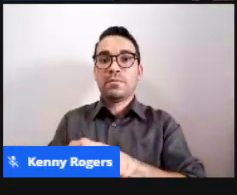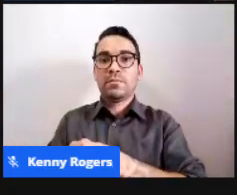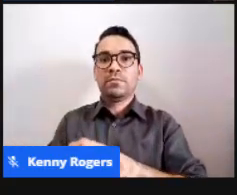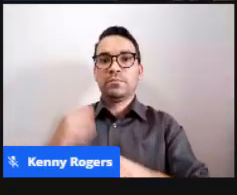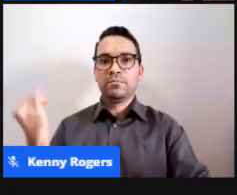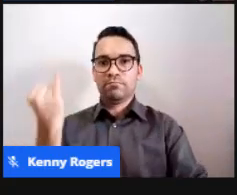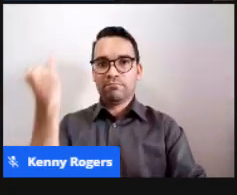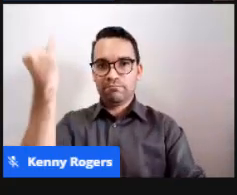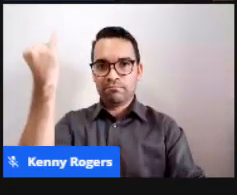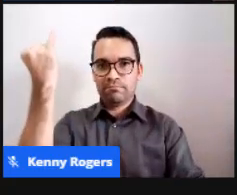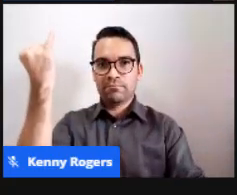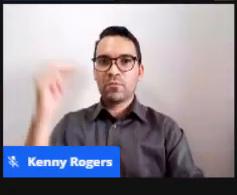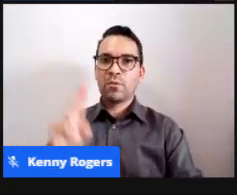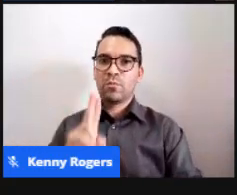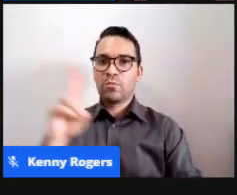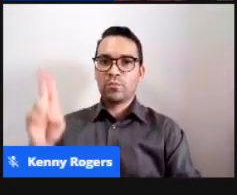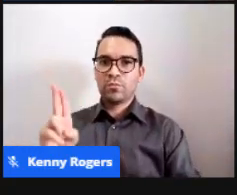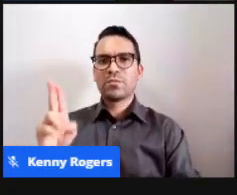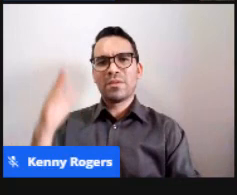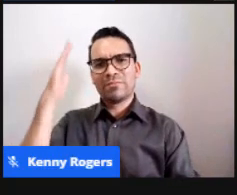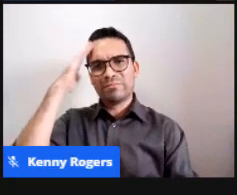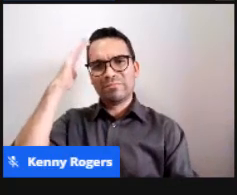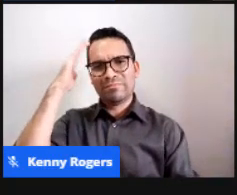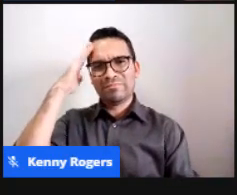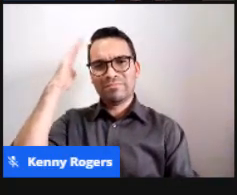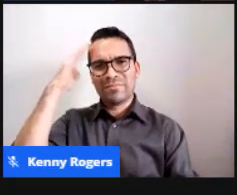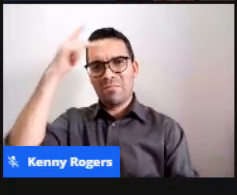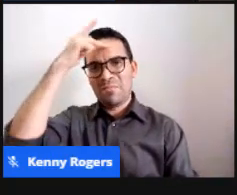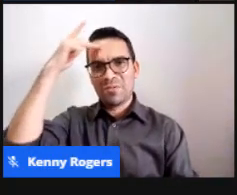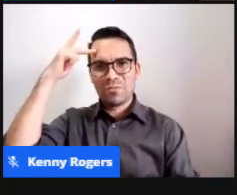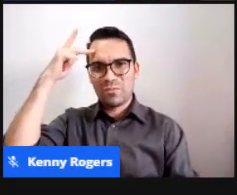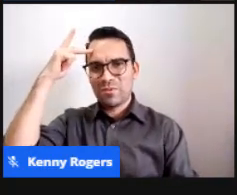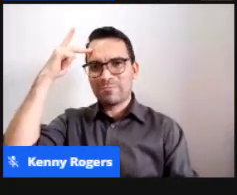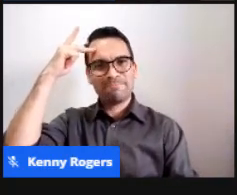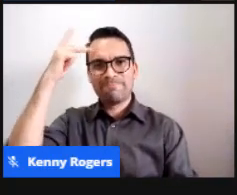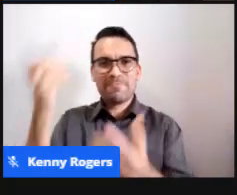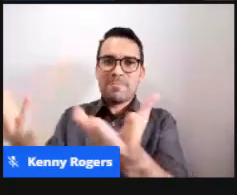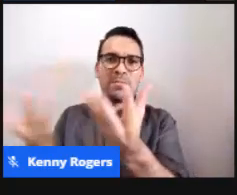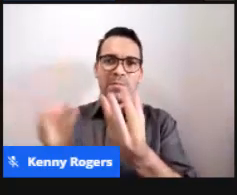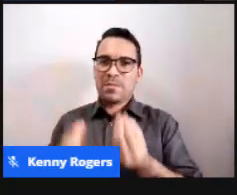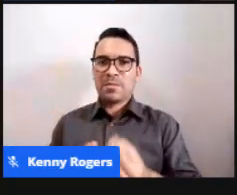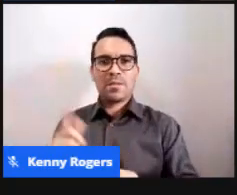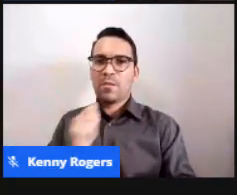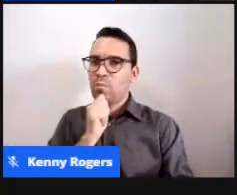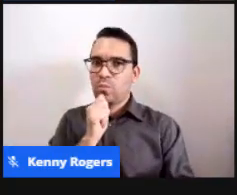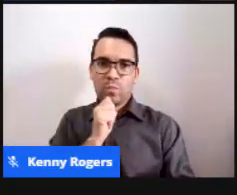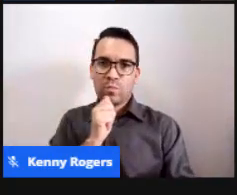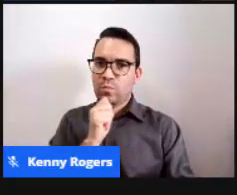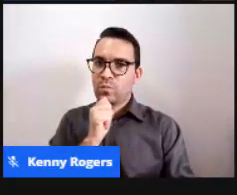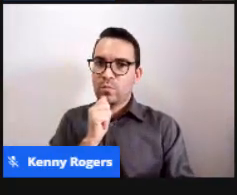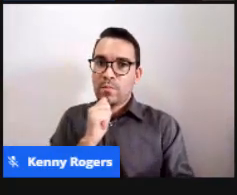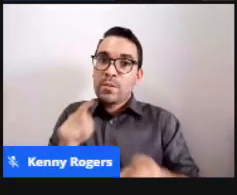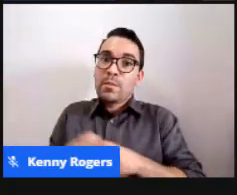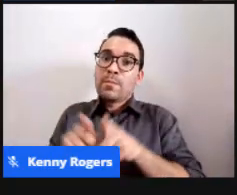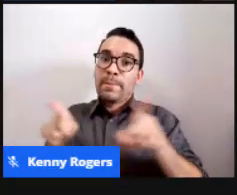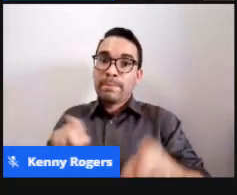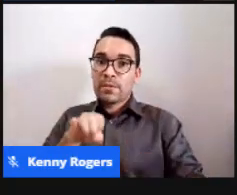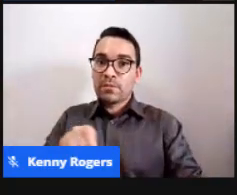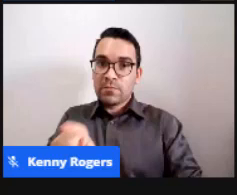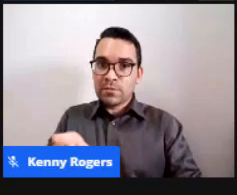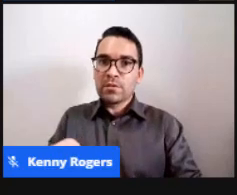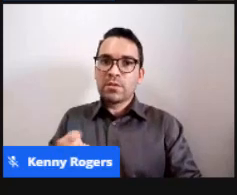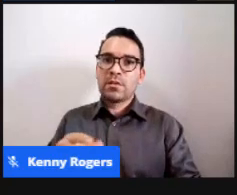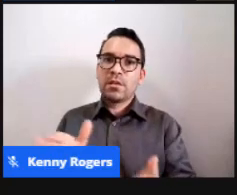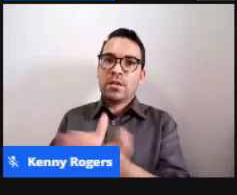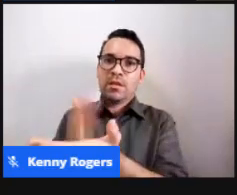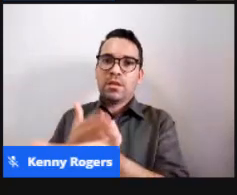sei, tem gente que não recebeu, tá? É outra coisa. Mas quem recebeu o livro didático, conseguiu distribuir para o aluno, ele é